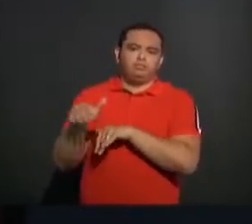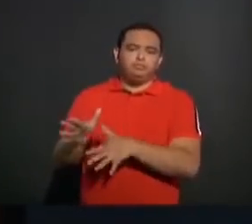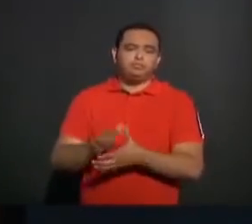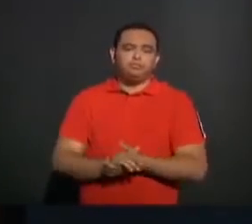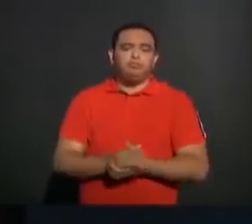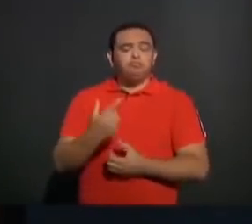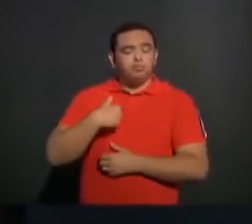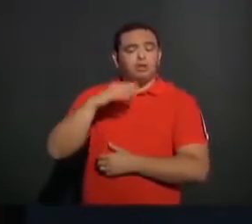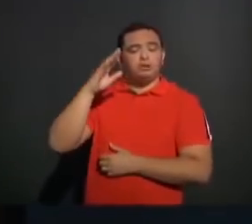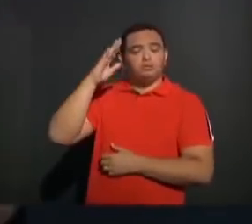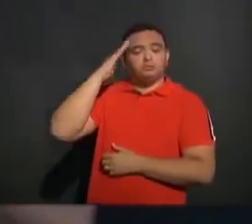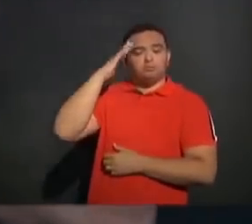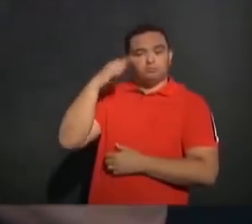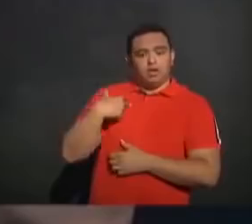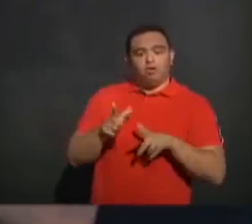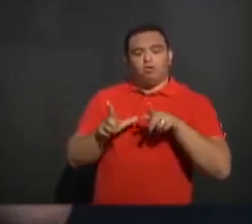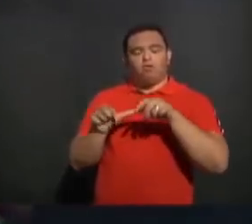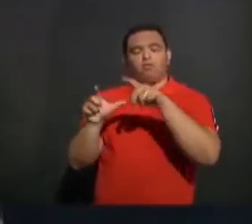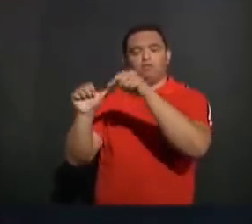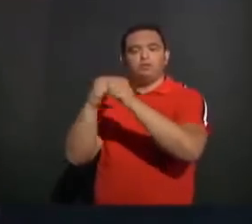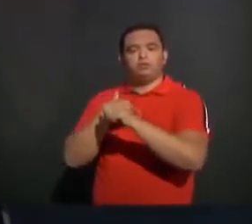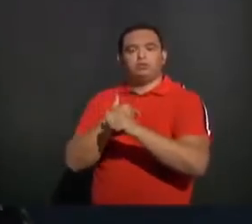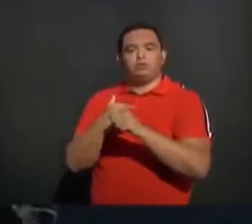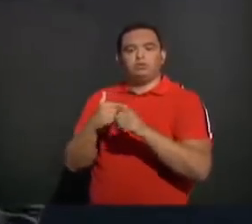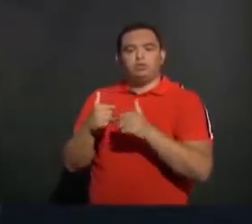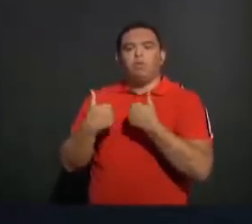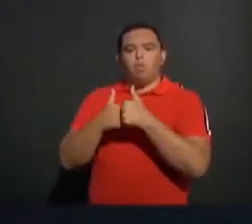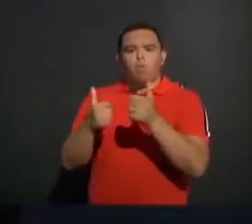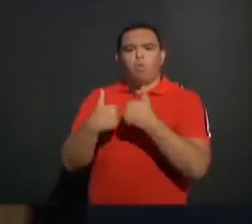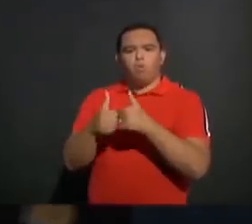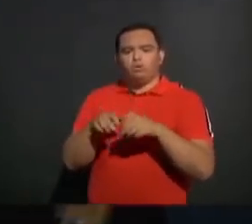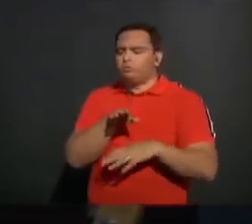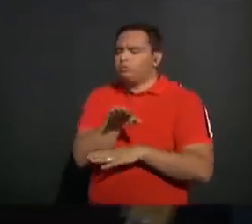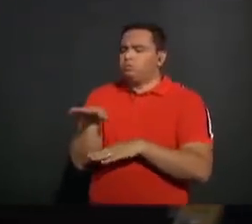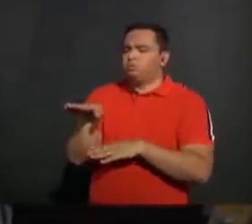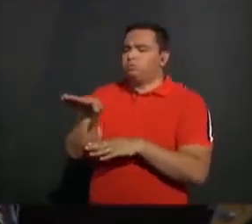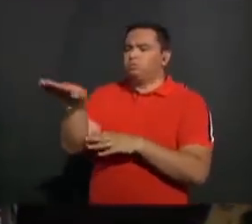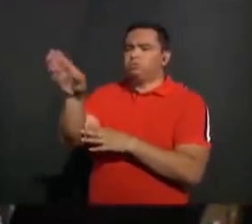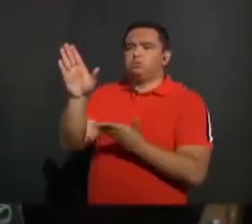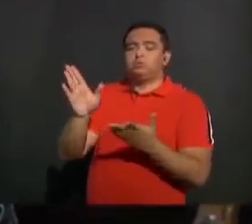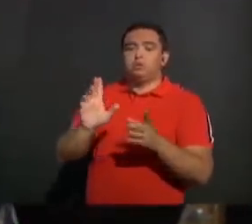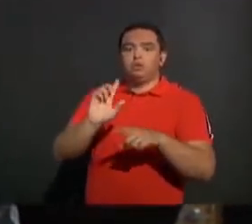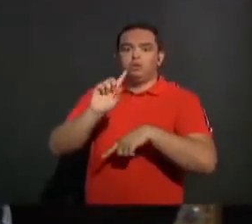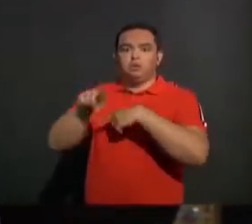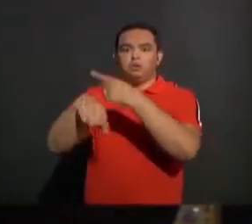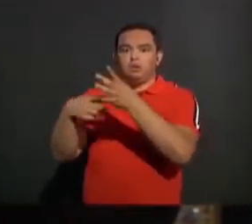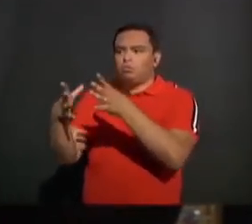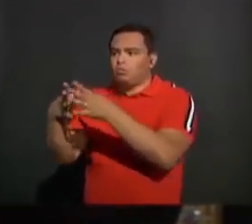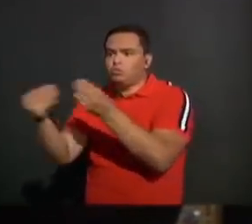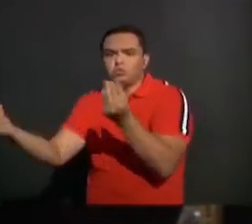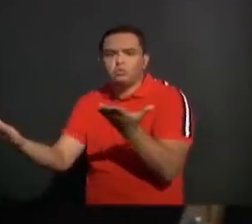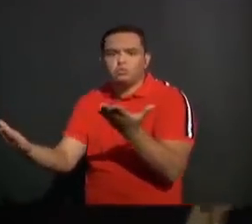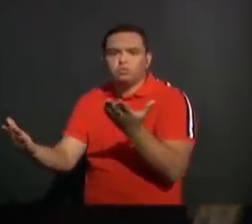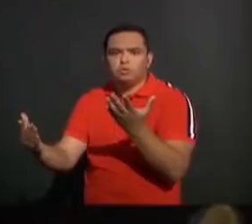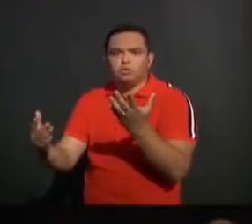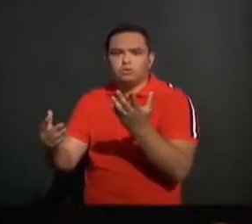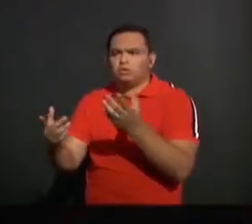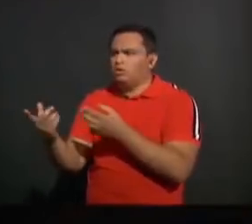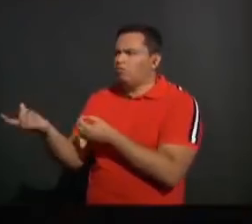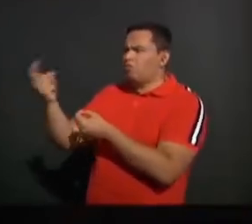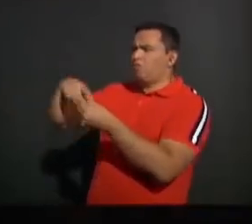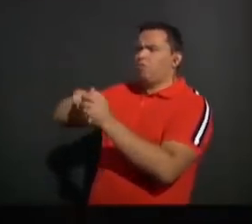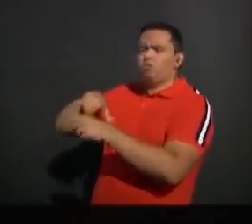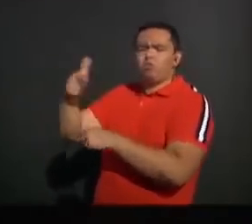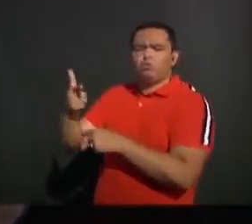guias em Israel, que o cara estava guiando o meu grupo, no dia seguinte ele sumiu, e veio um outro guia. Eu mandei mensagem, velho, o